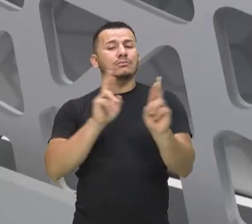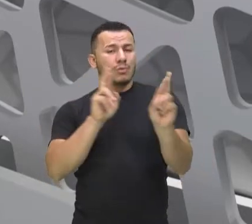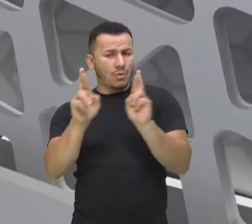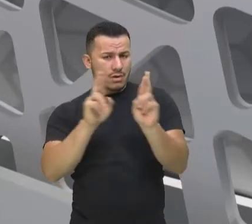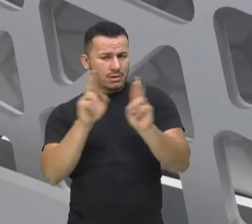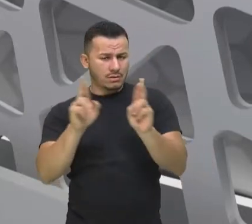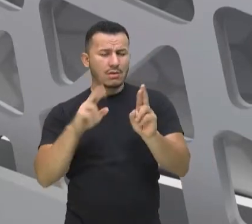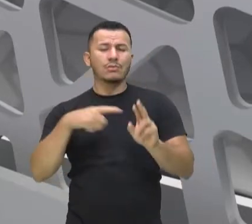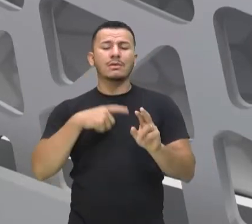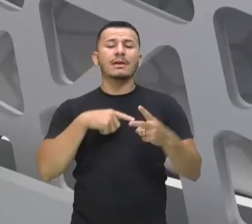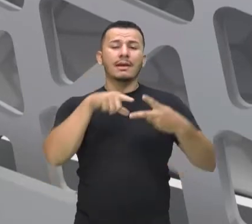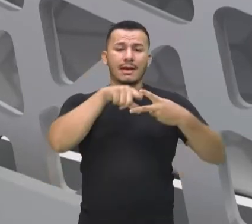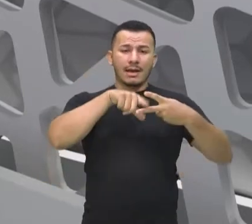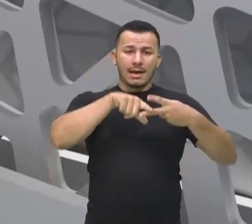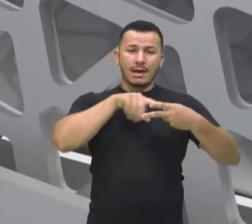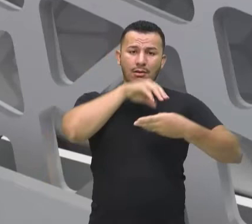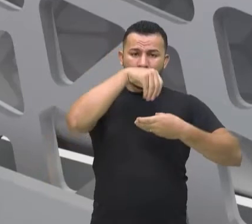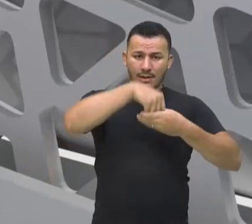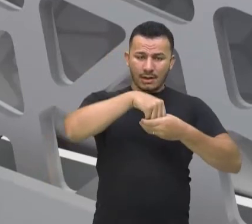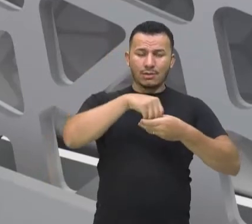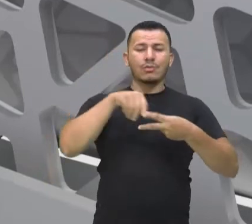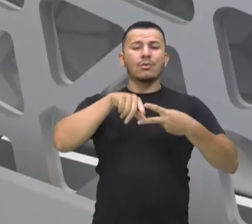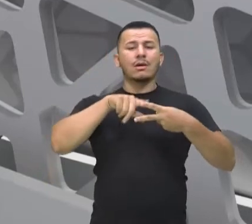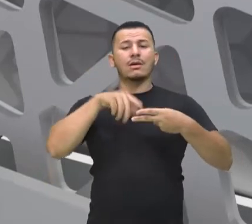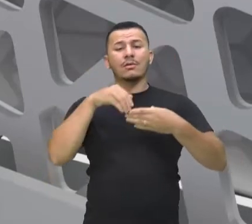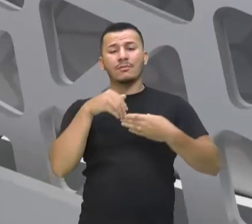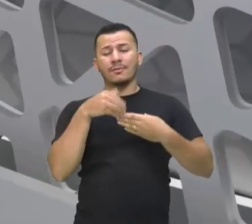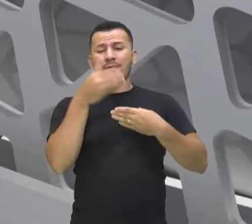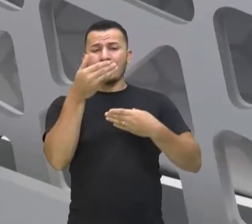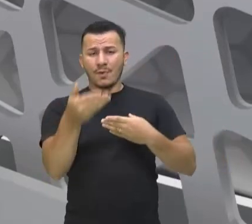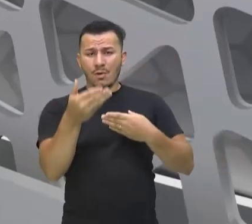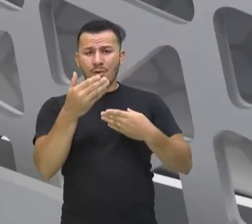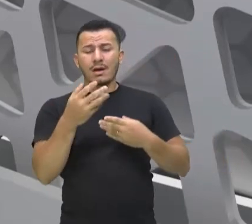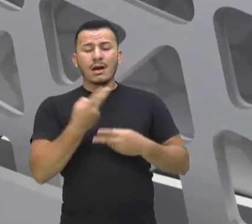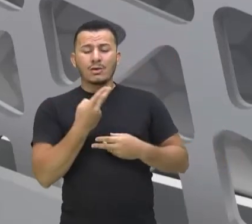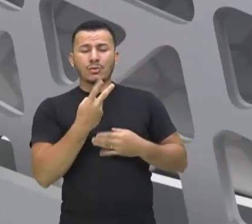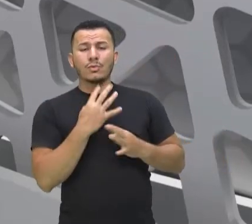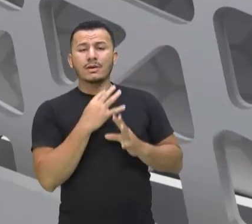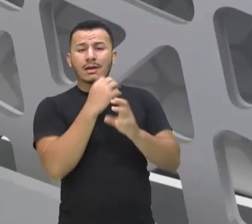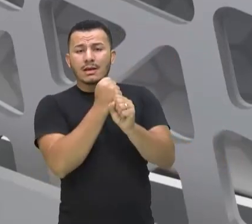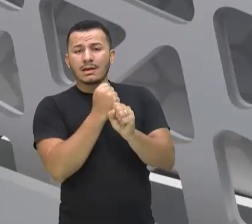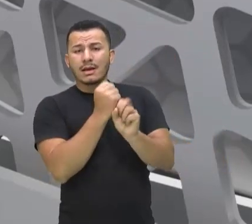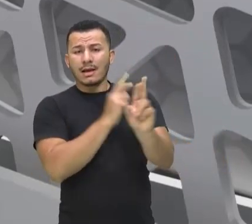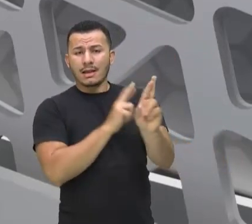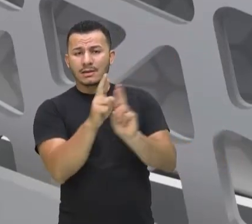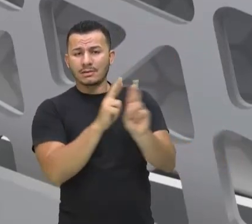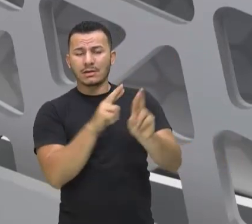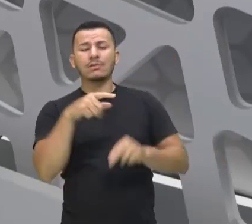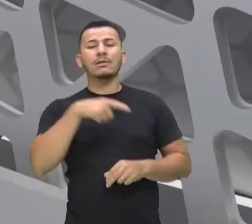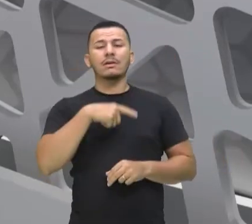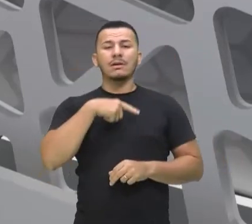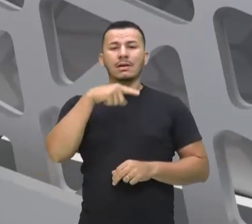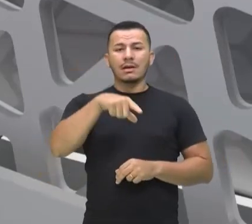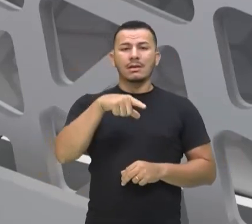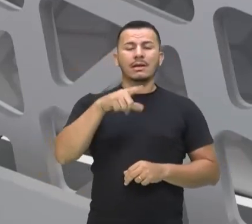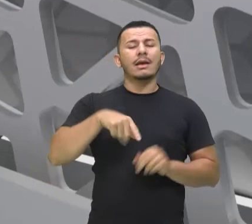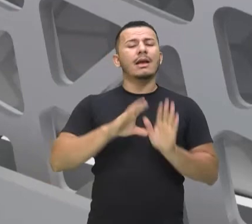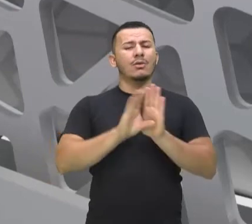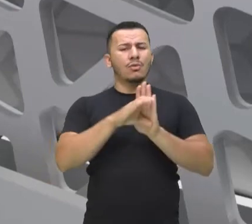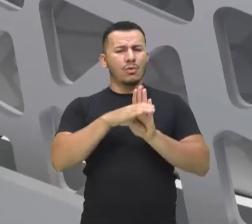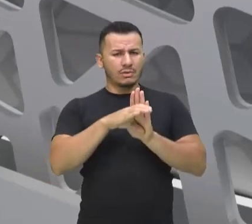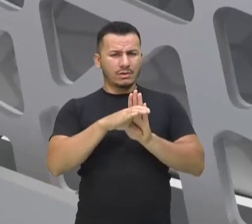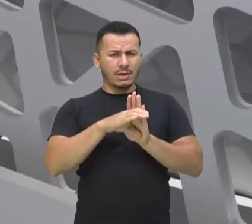entre ângulo interno e ângulo externo, que é justamente a relação que diz, que se baseia, né, no conceito de